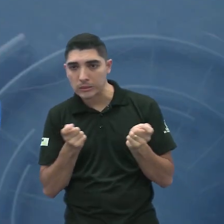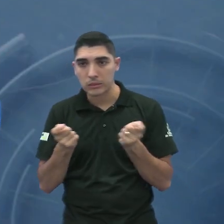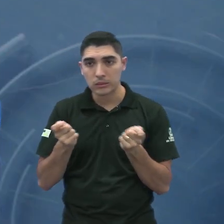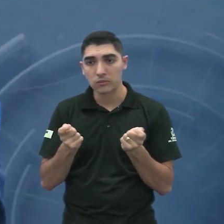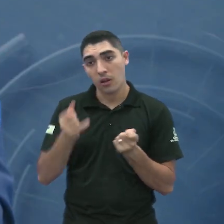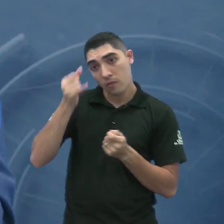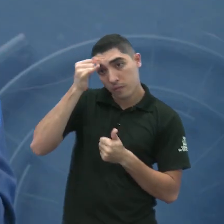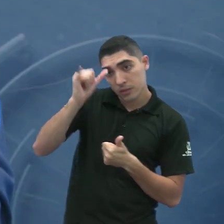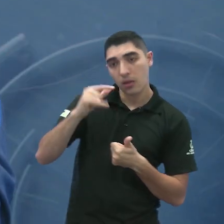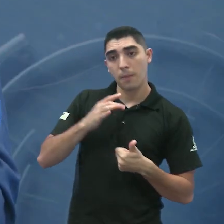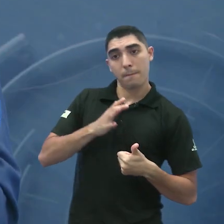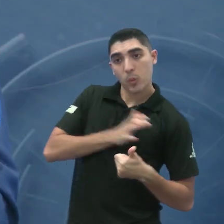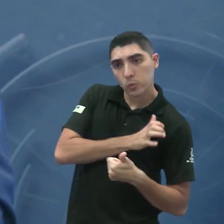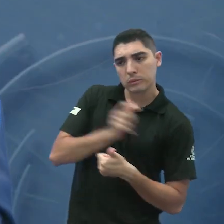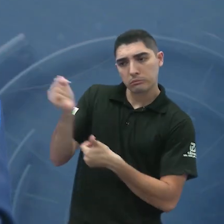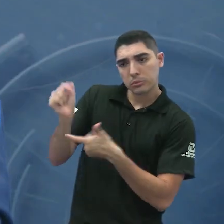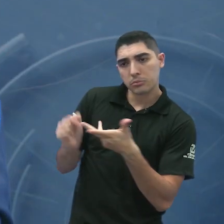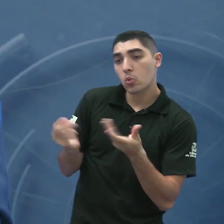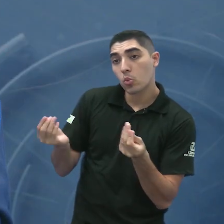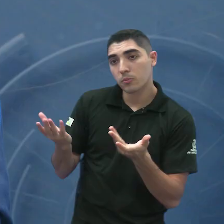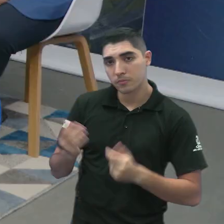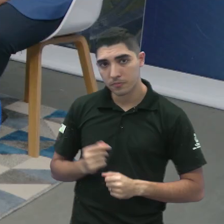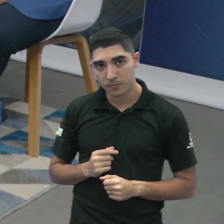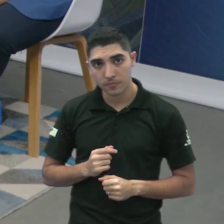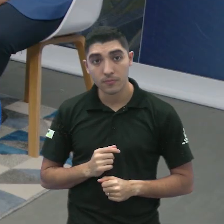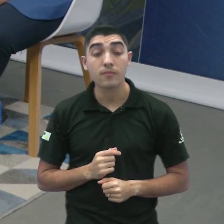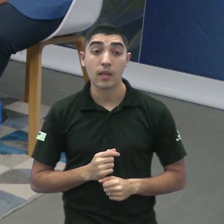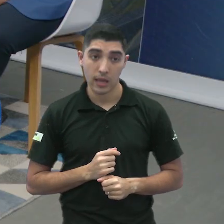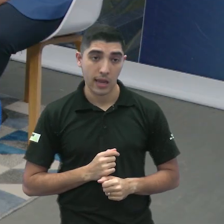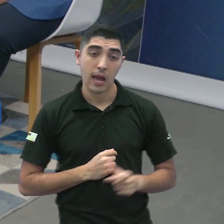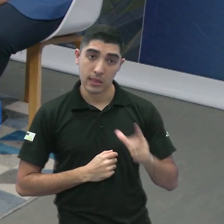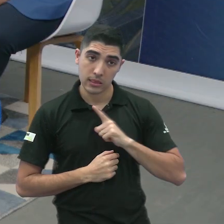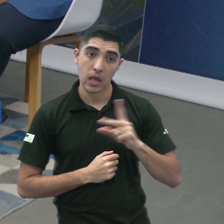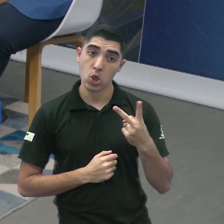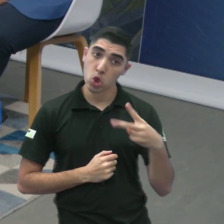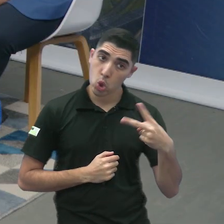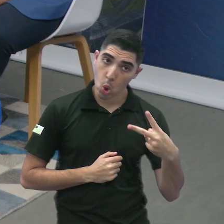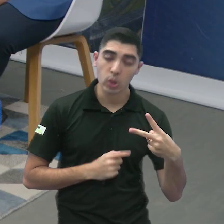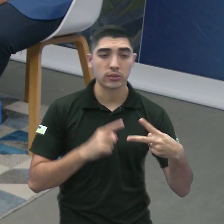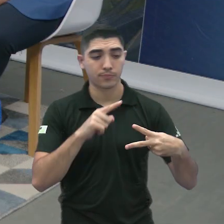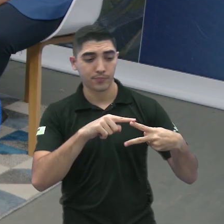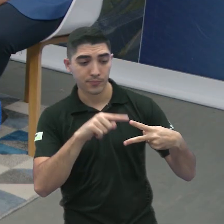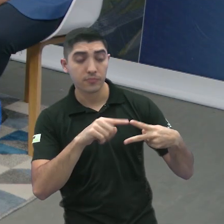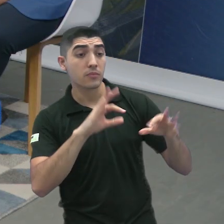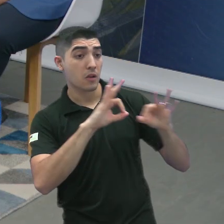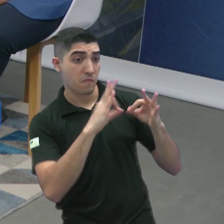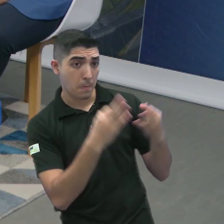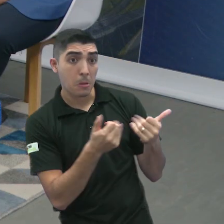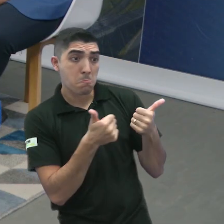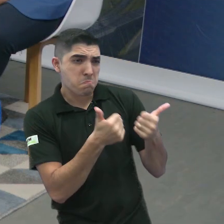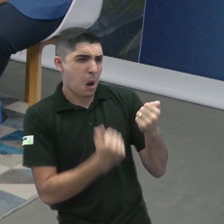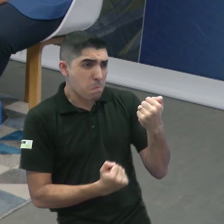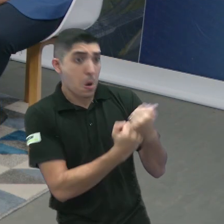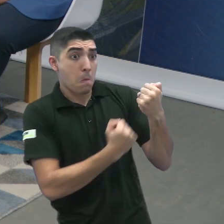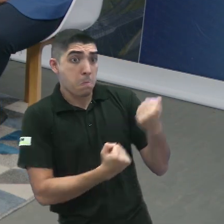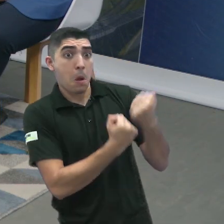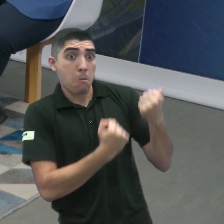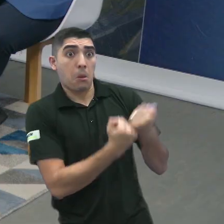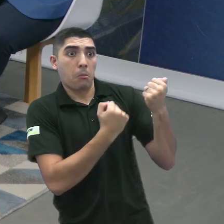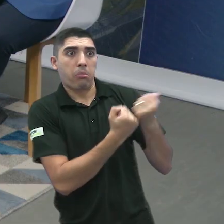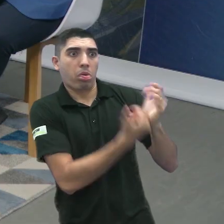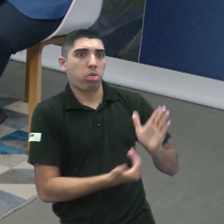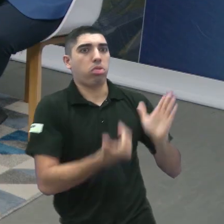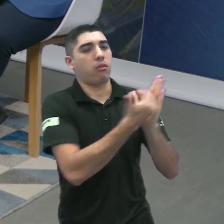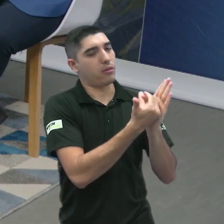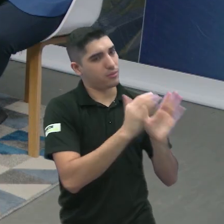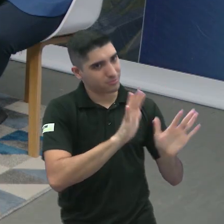Tirar preconceitos também? Isso tem dos dois lados. Tem famílias que apoiam demais, passam do ponto. Tem famílias